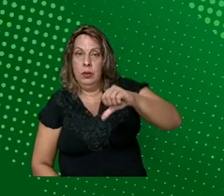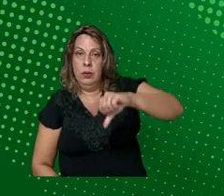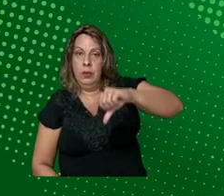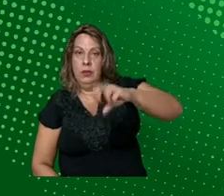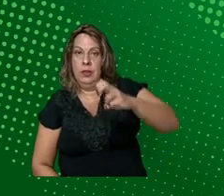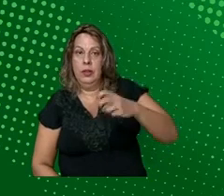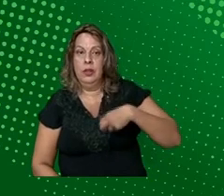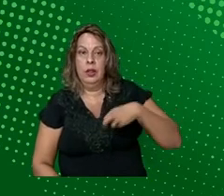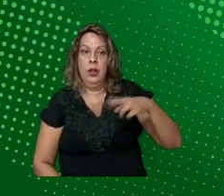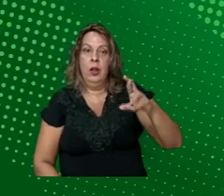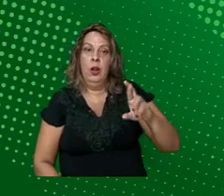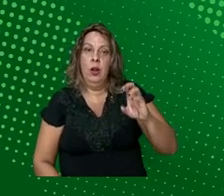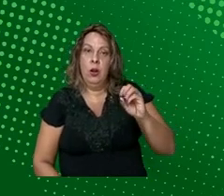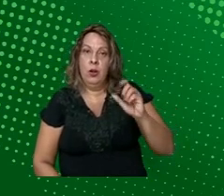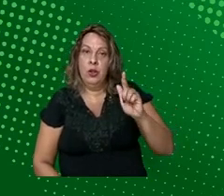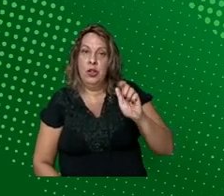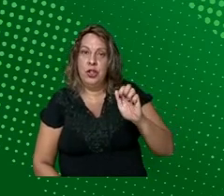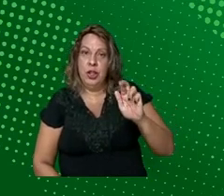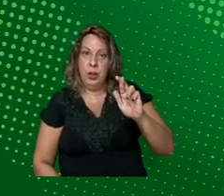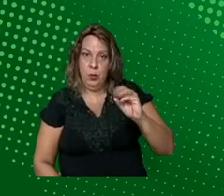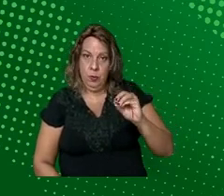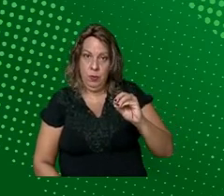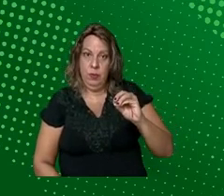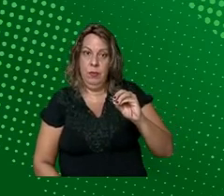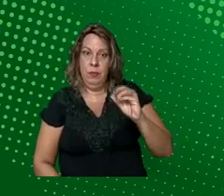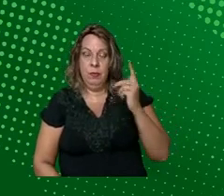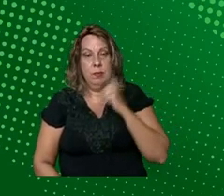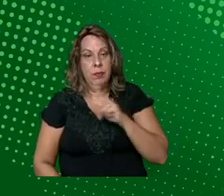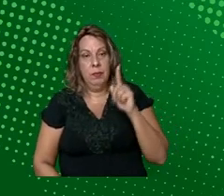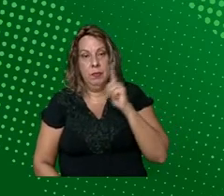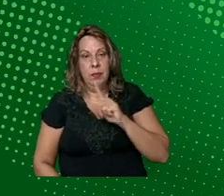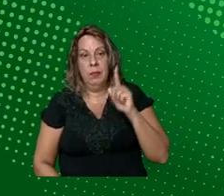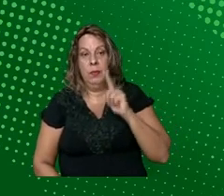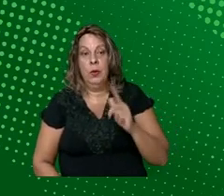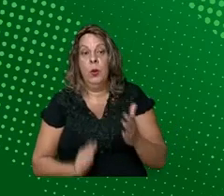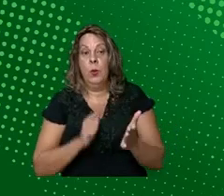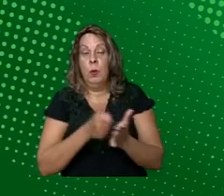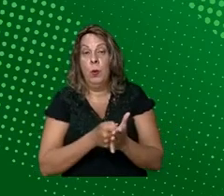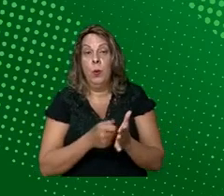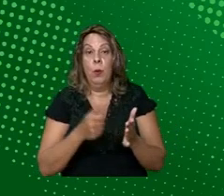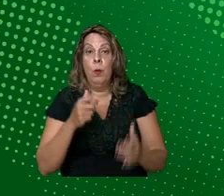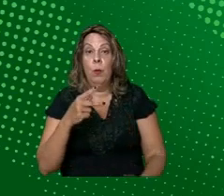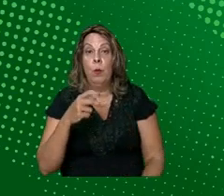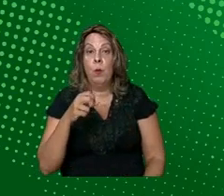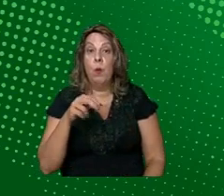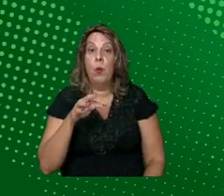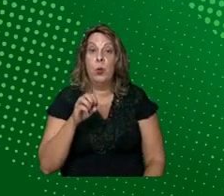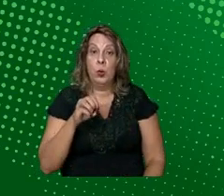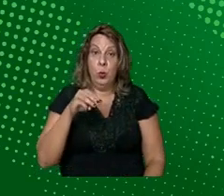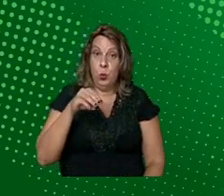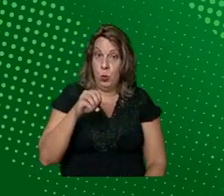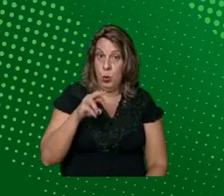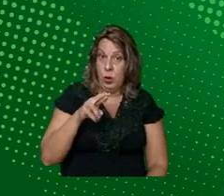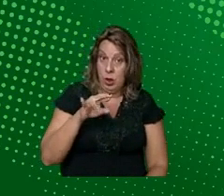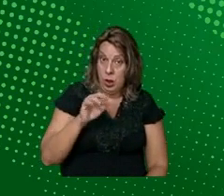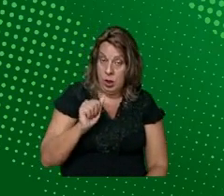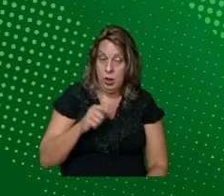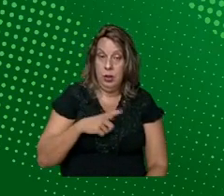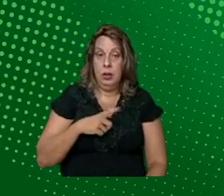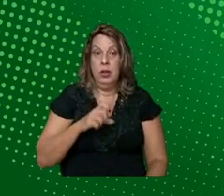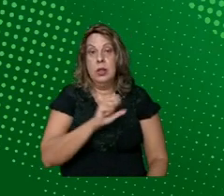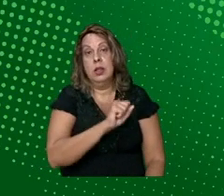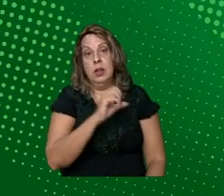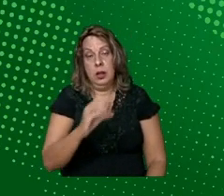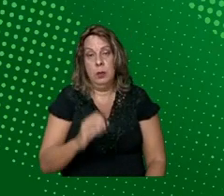140995, Rogério Menezes Nascimento, tá? Adquiriu com Ponto Moreira na Aparecida, né? Que é a pé quente do Regional Siqueira